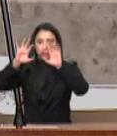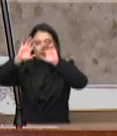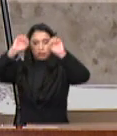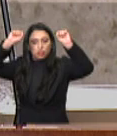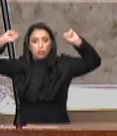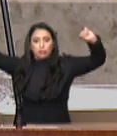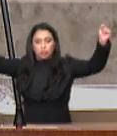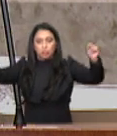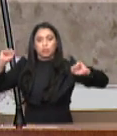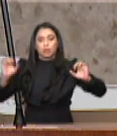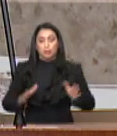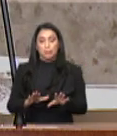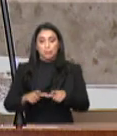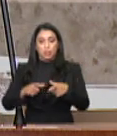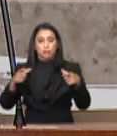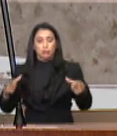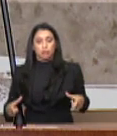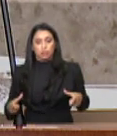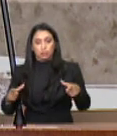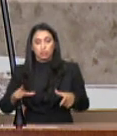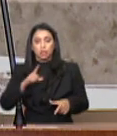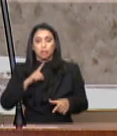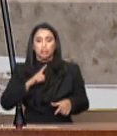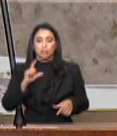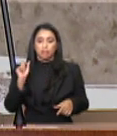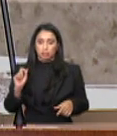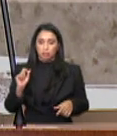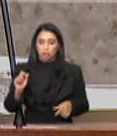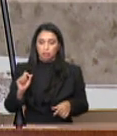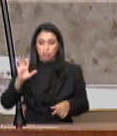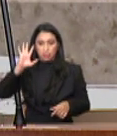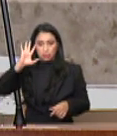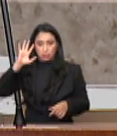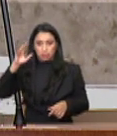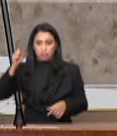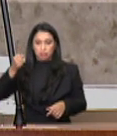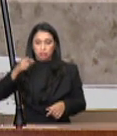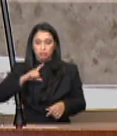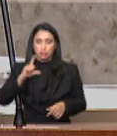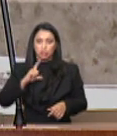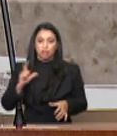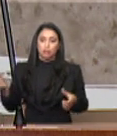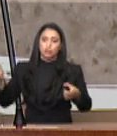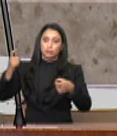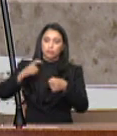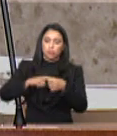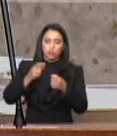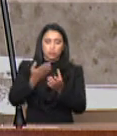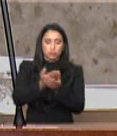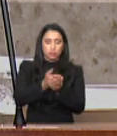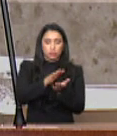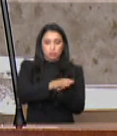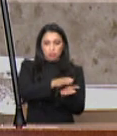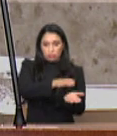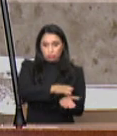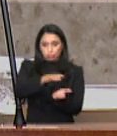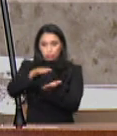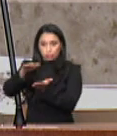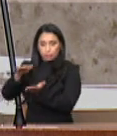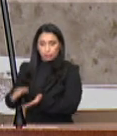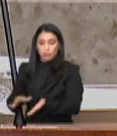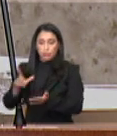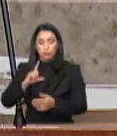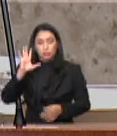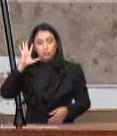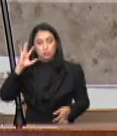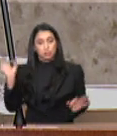para anular a decisão do juízo de primeiro grau, determinando-se o retorno dos autos à fase de alegações